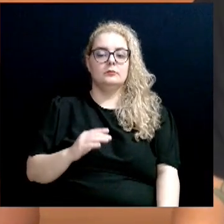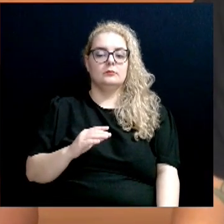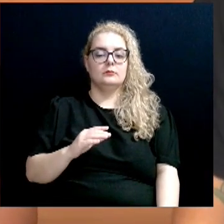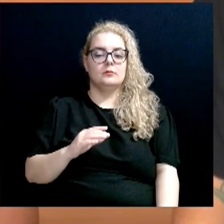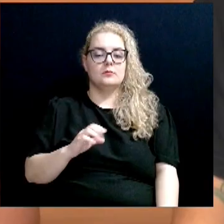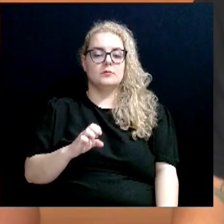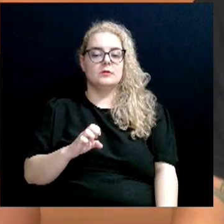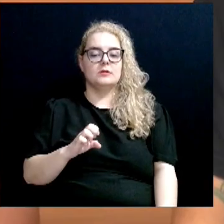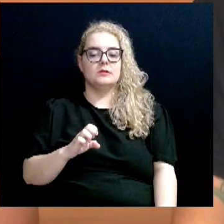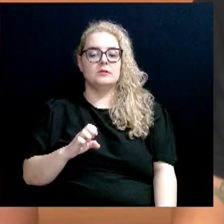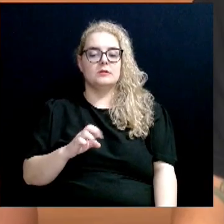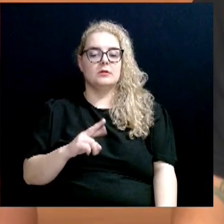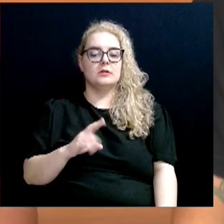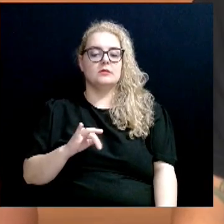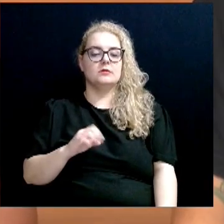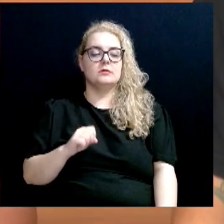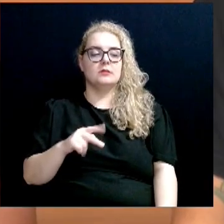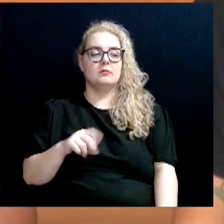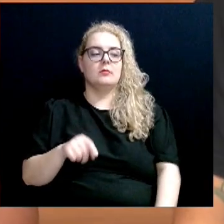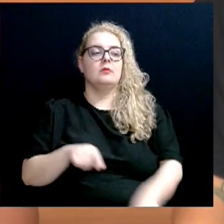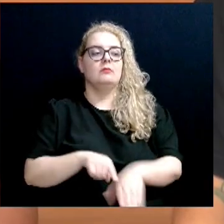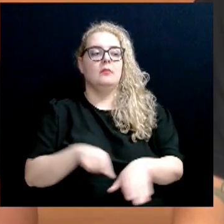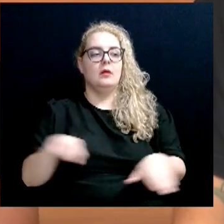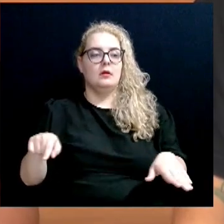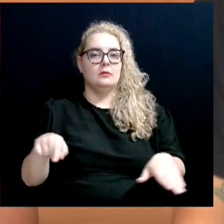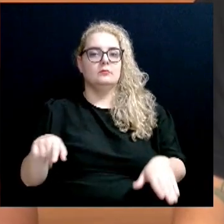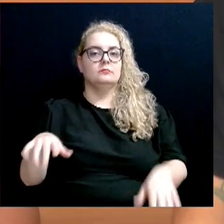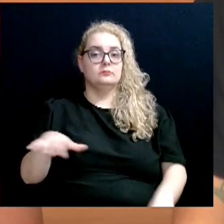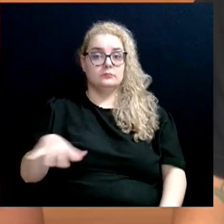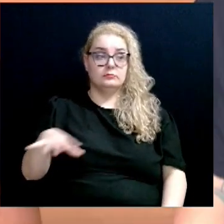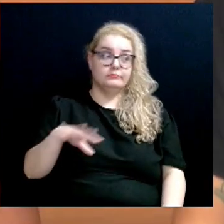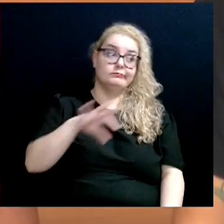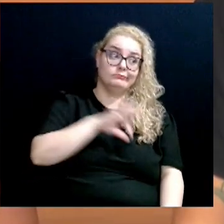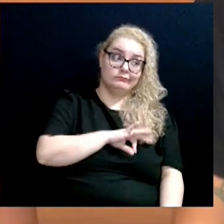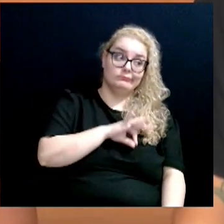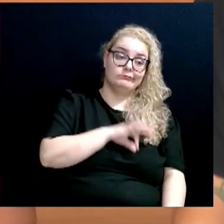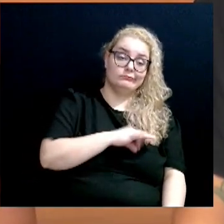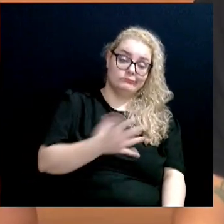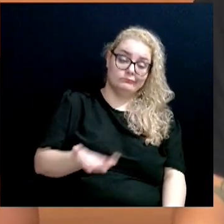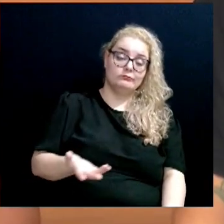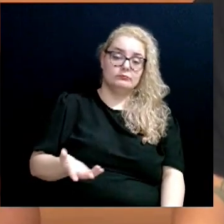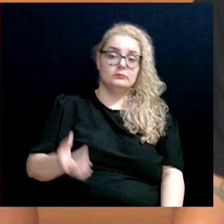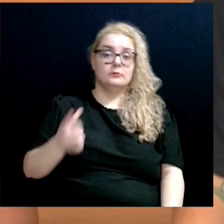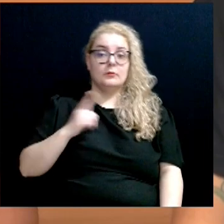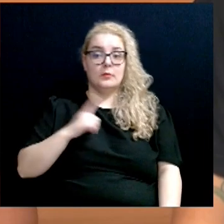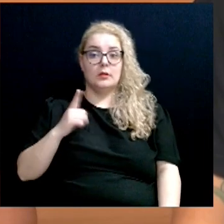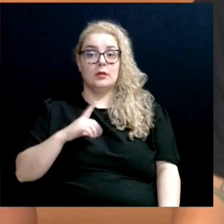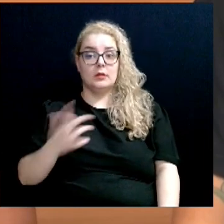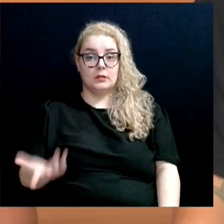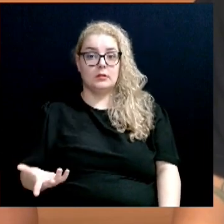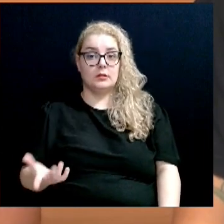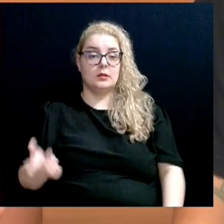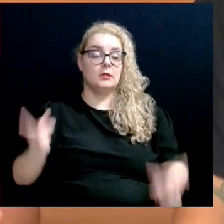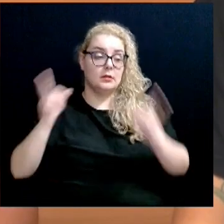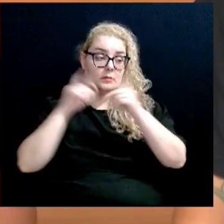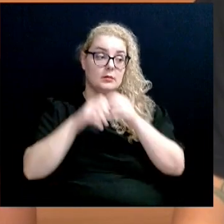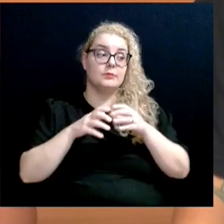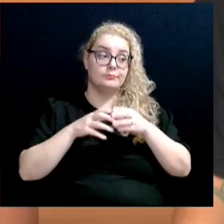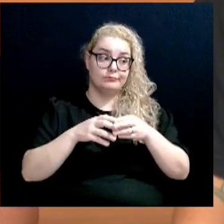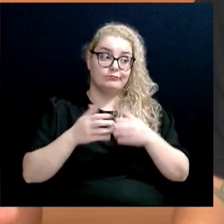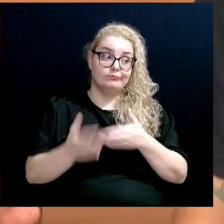da polícia, né, onde já existe essa dificuldade da convivência e do tratamento, de um